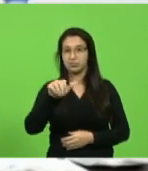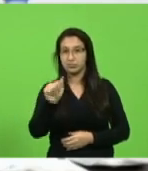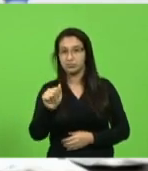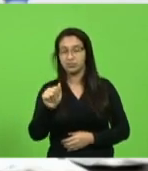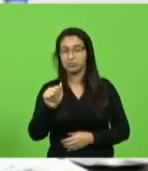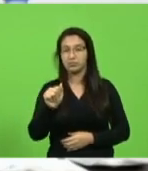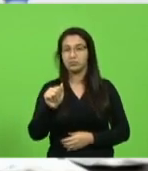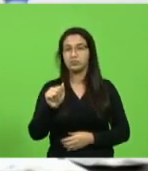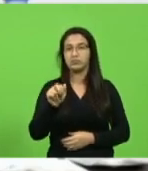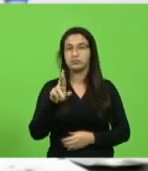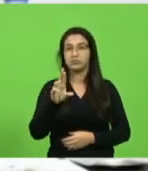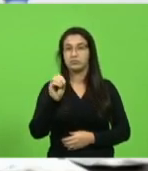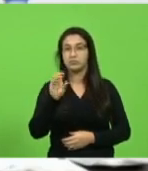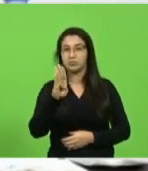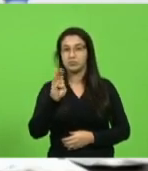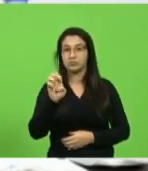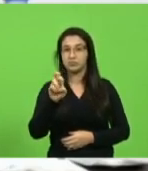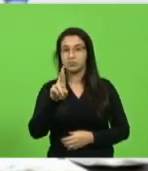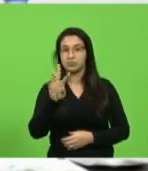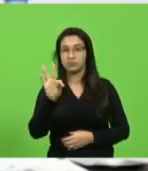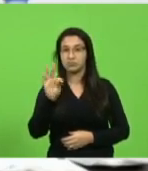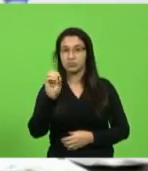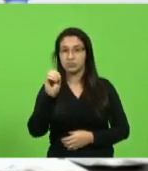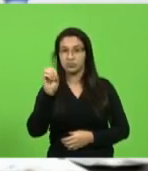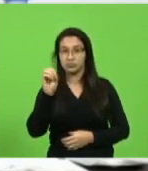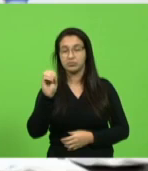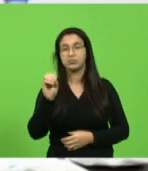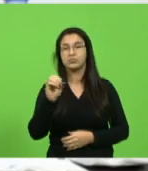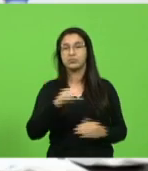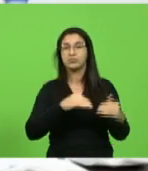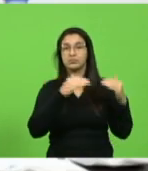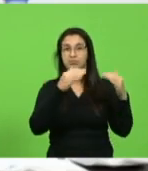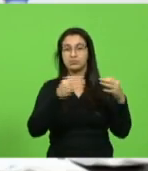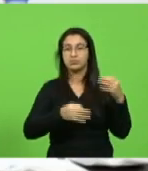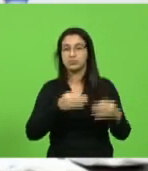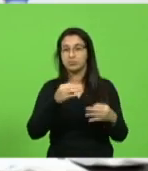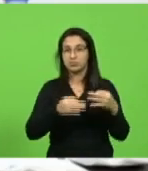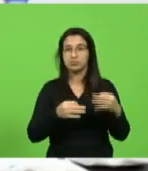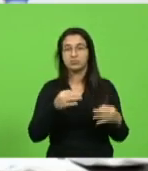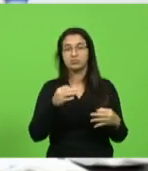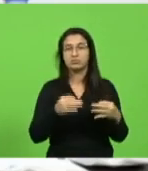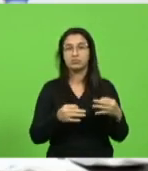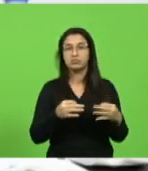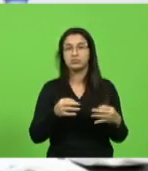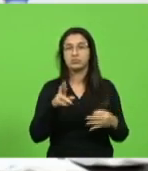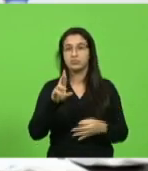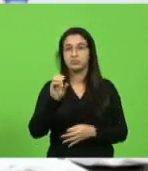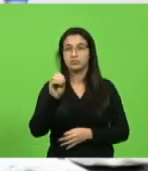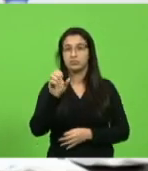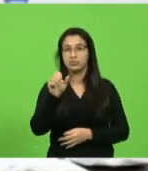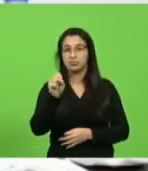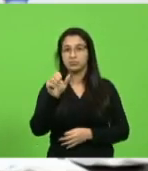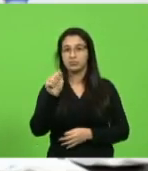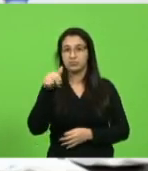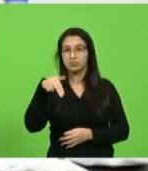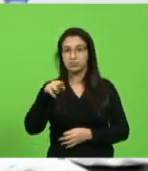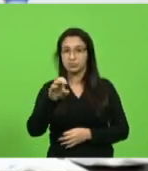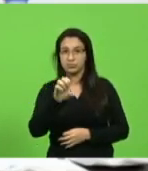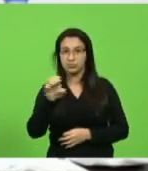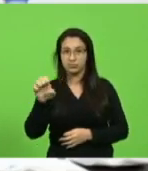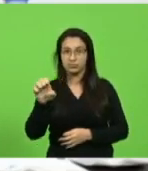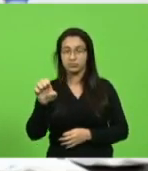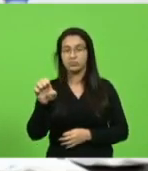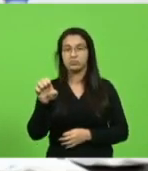Roberto Lucas Pacheco O desembargador Luiz zanelato a desembargadora Rosane Portella Wolff